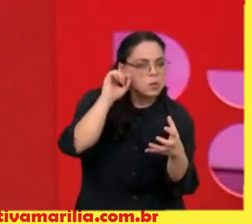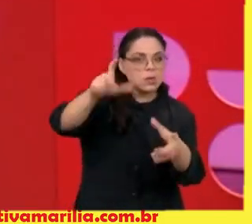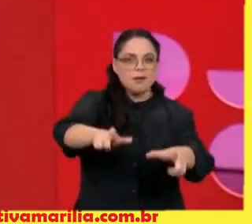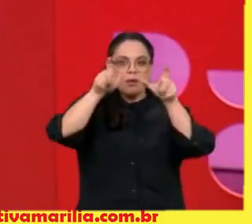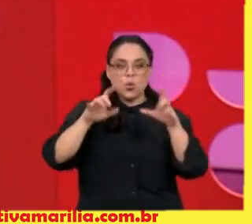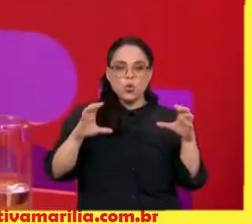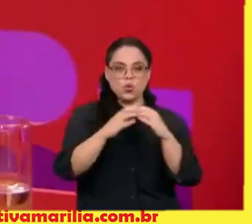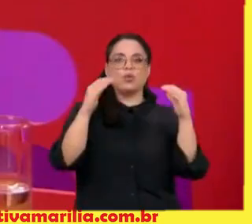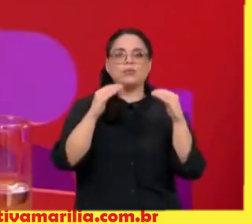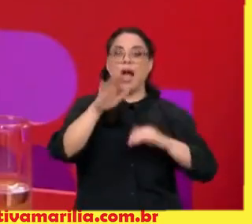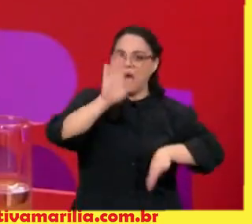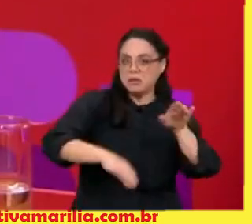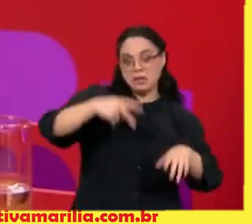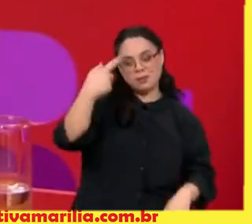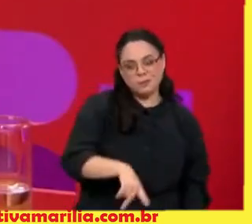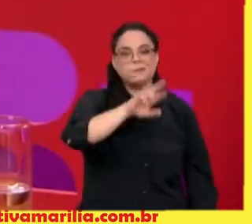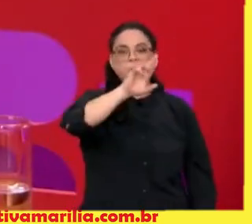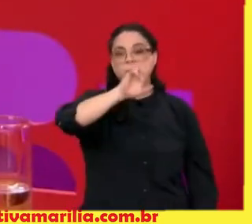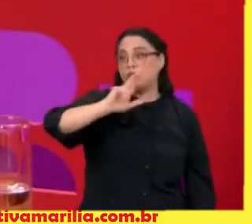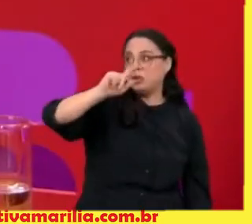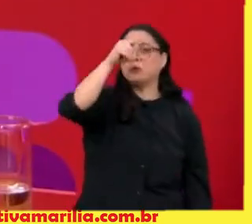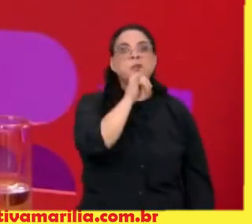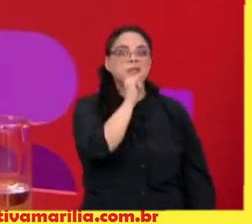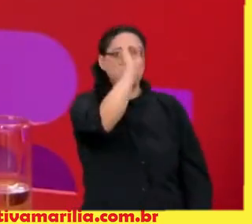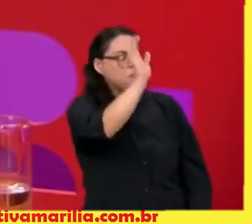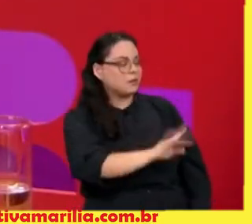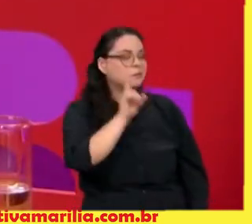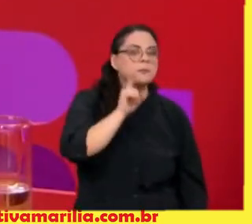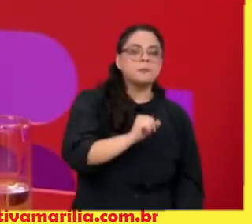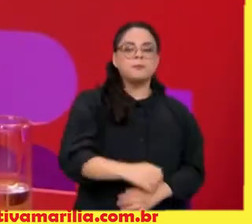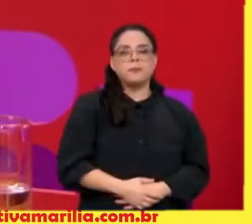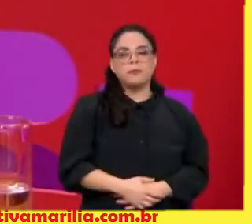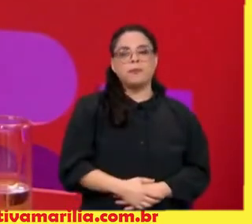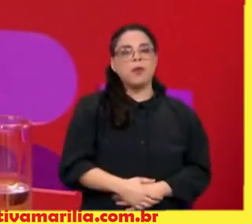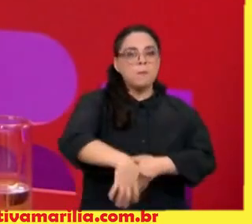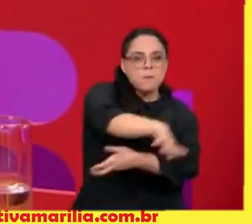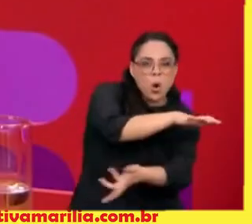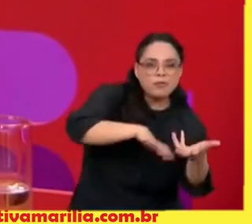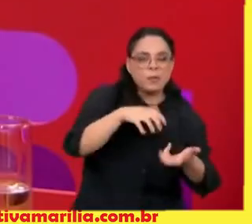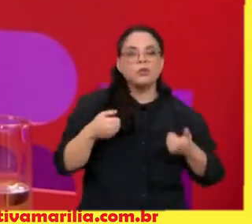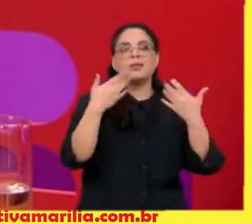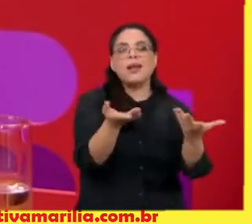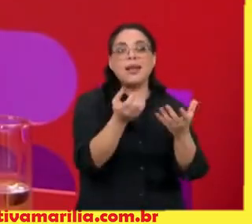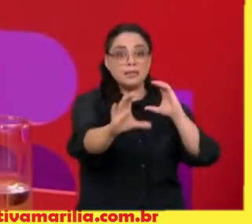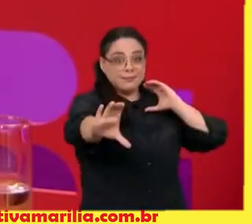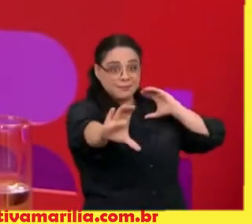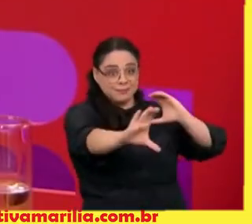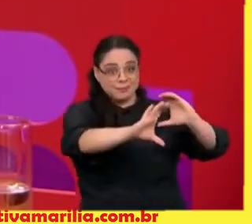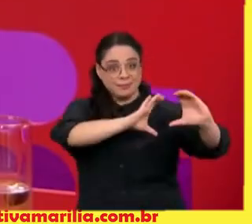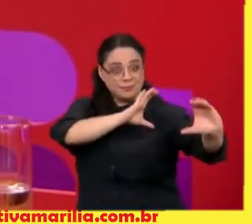tão organizado quanto nos Estados Unidos, né? O que ele produz é uma estagnação do diálogo, né?